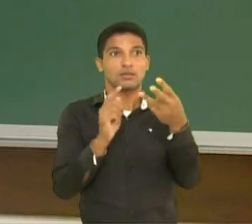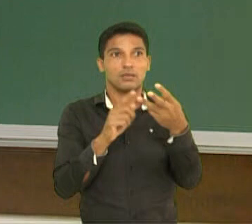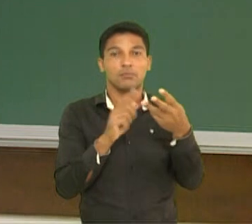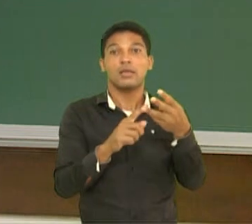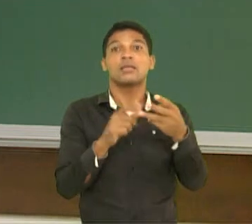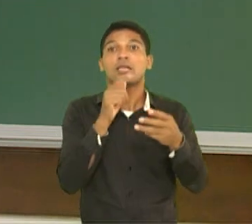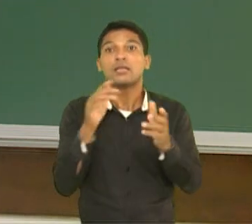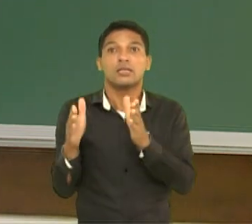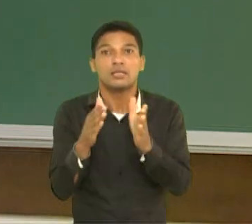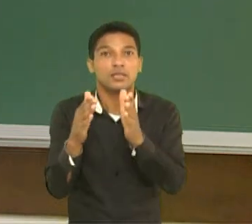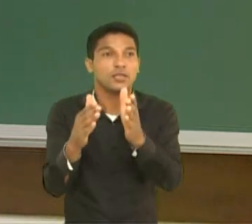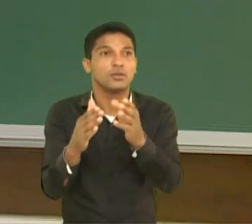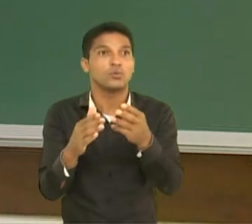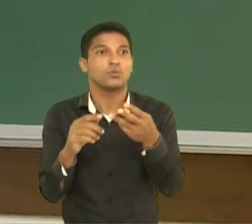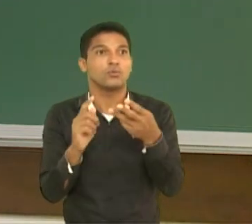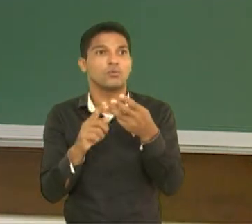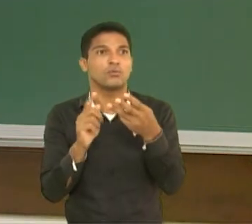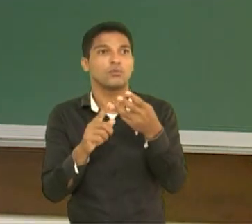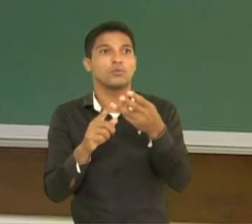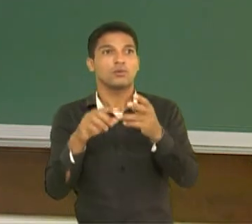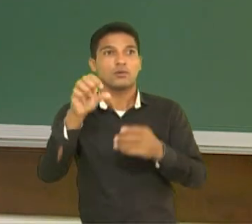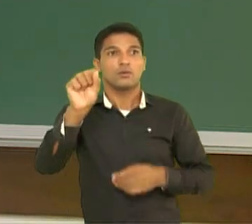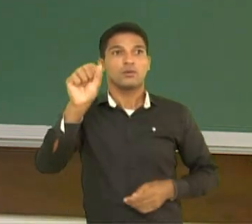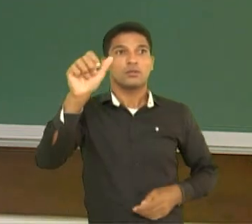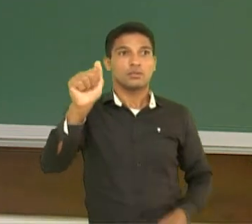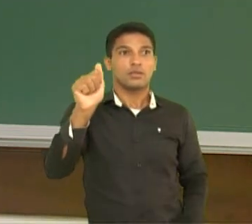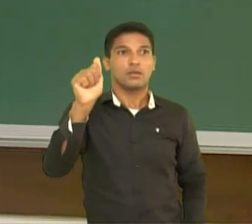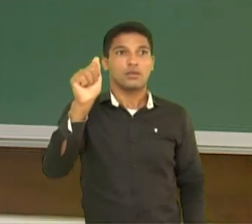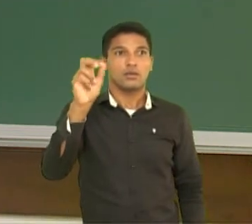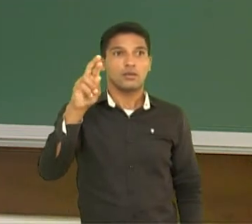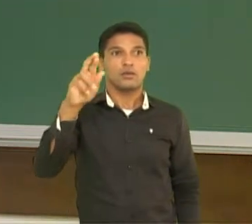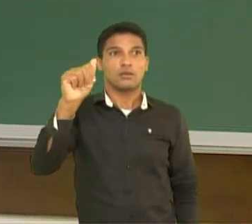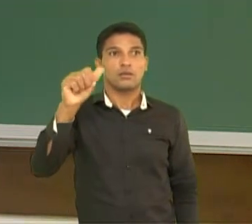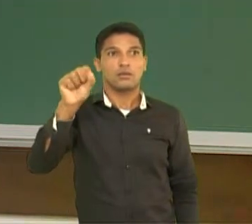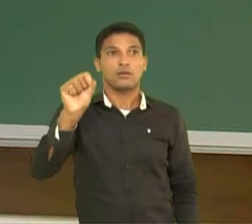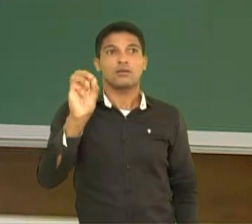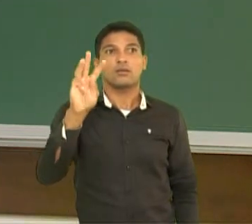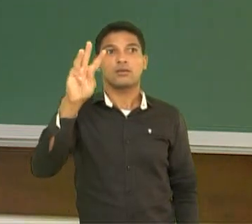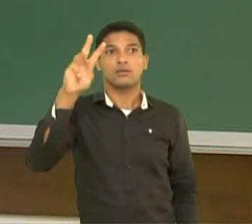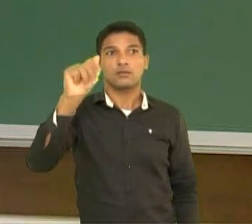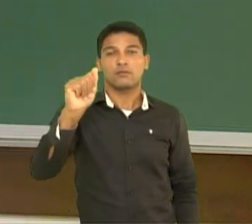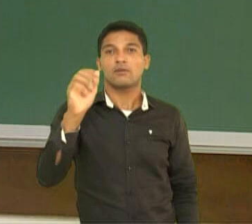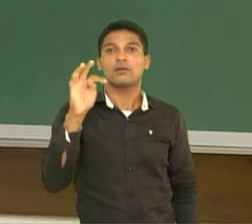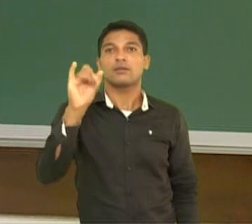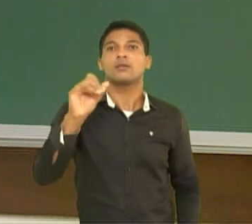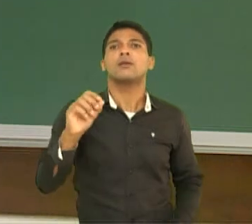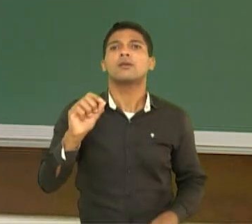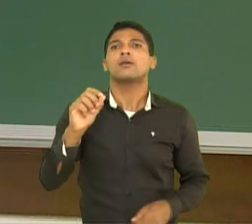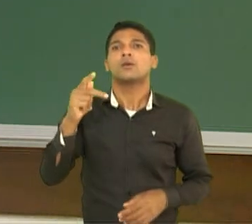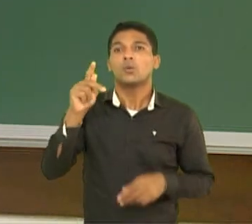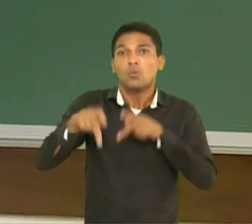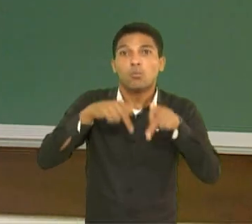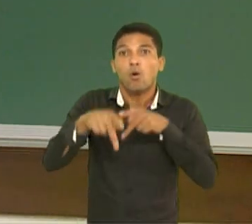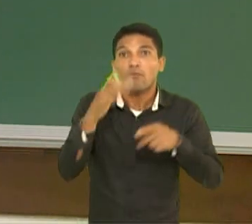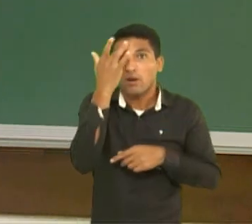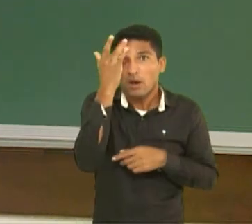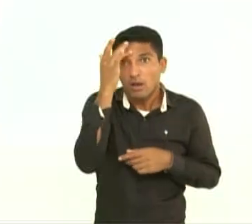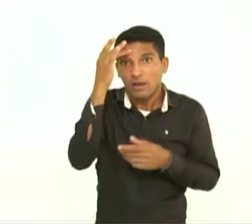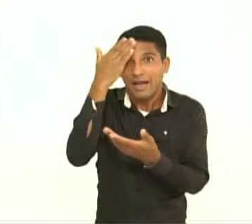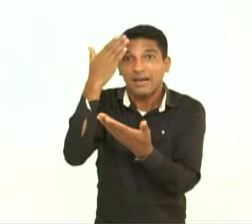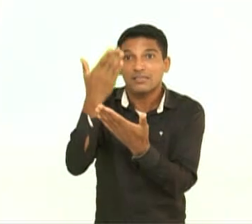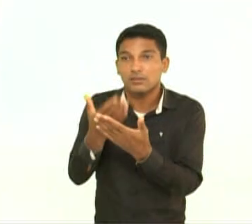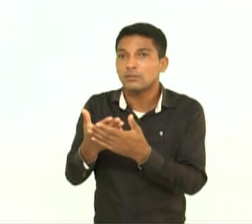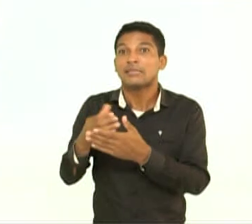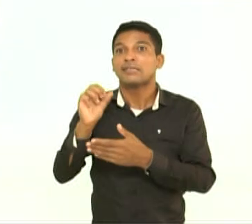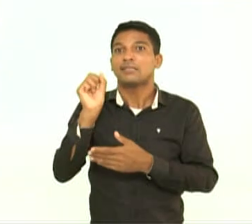religioso, Sangam, aonde acontece, eles se banham nesse rio para se purificar. Bom, temos aqui algumas